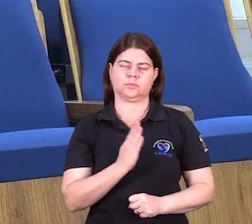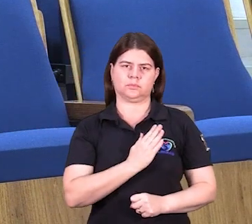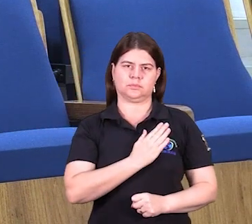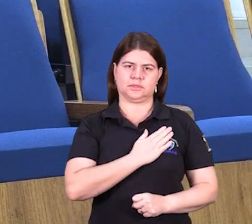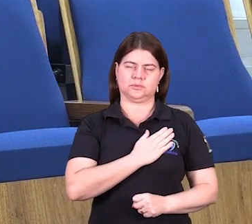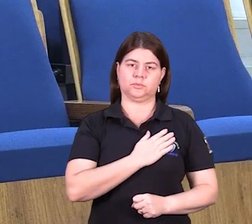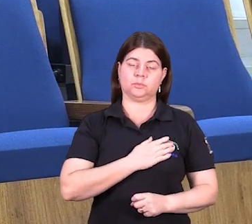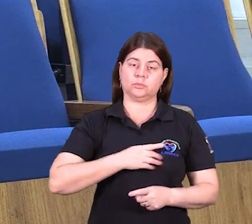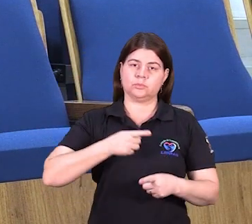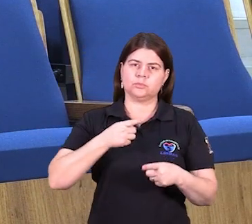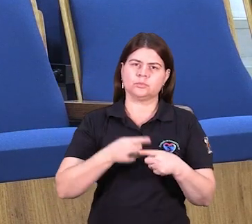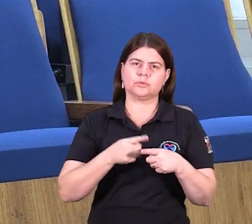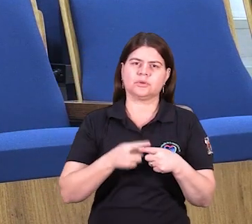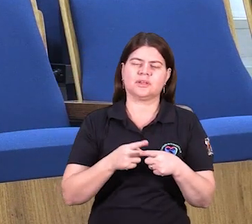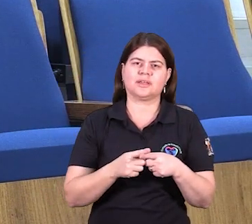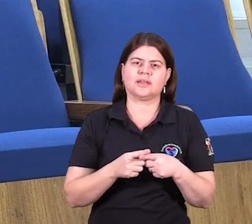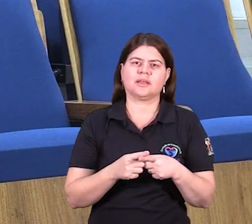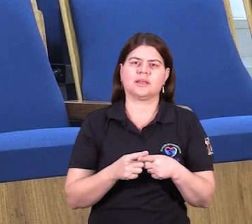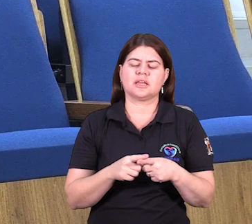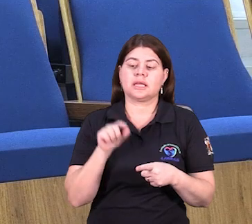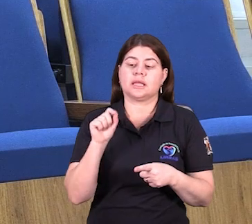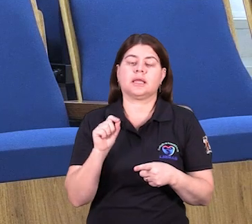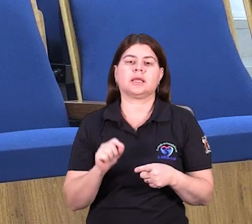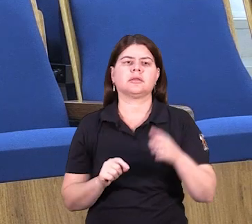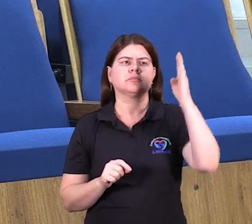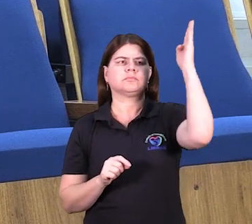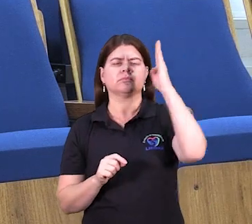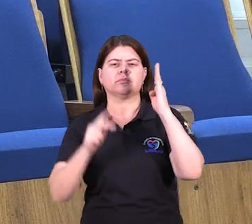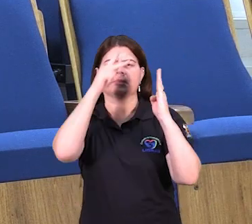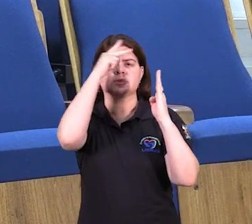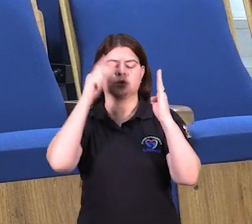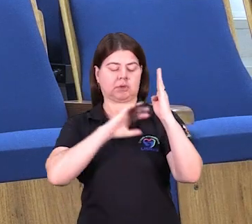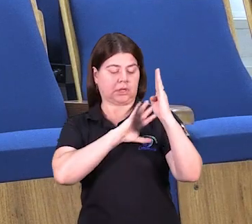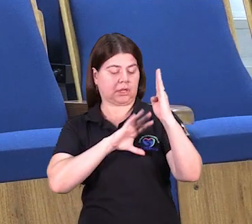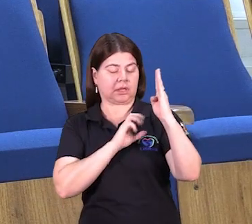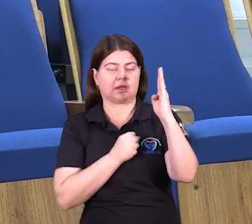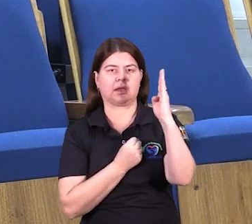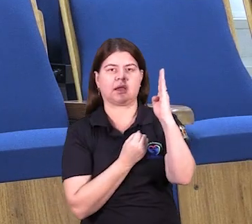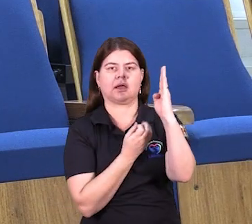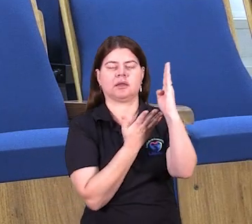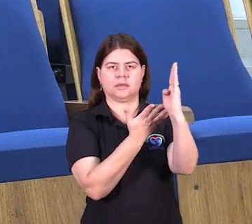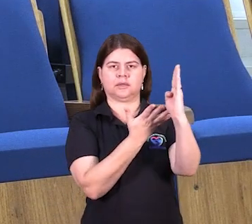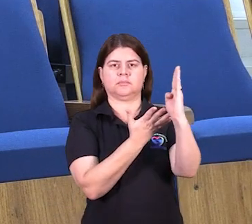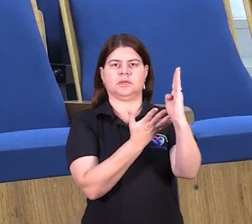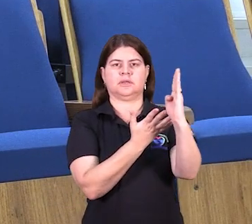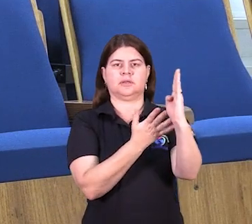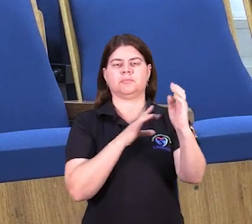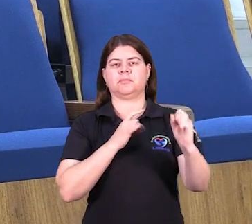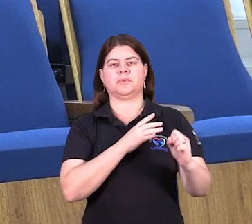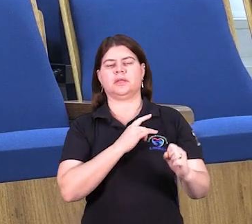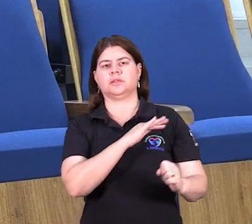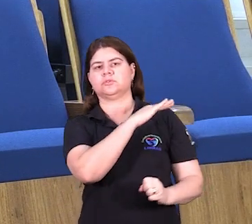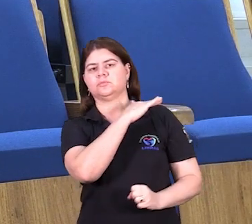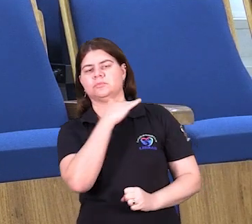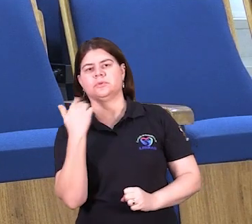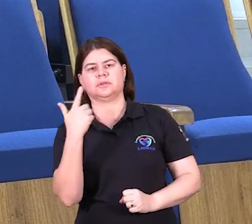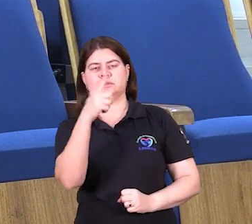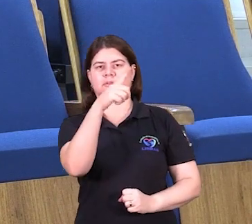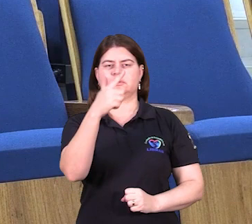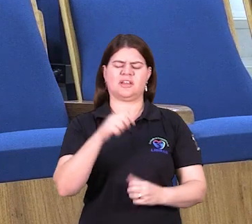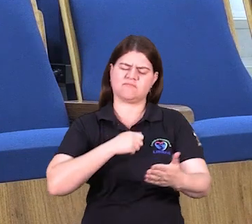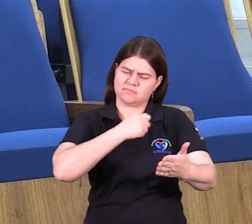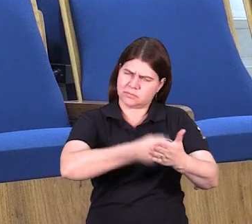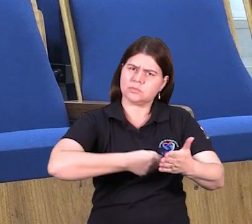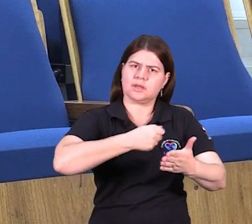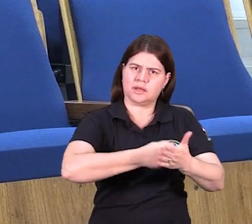essa parte, porque assim, quem realmente ama o Brasil, quem realmente adora o Brasil,